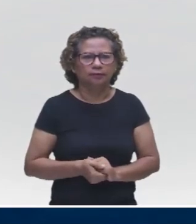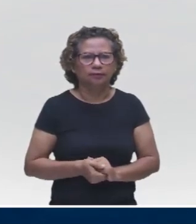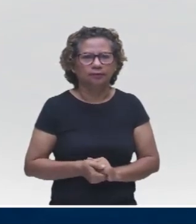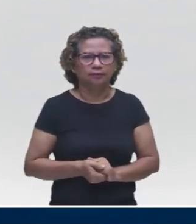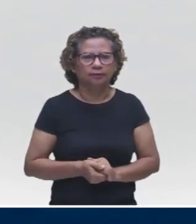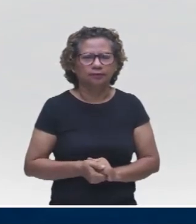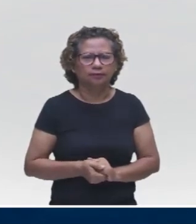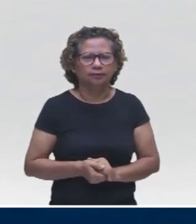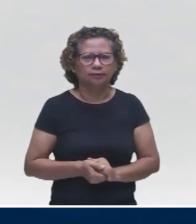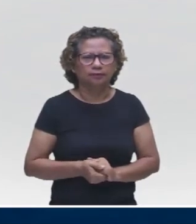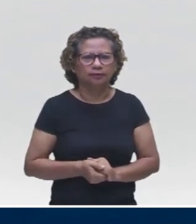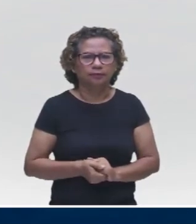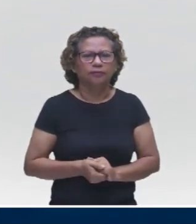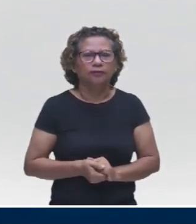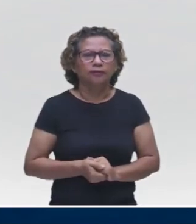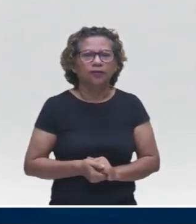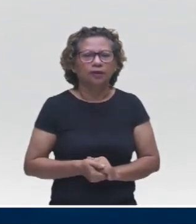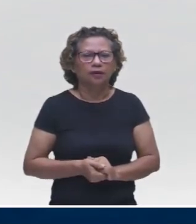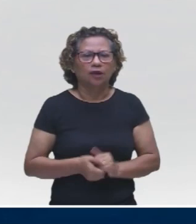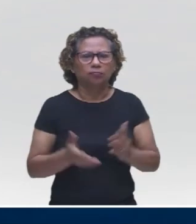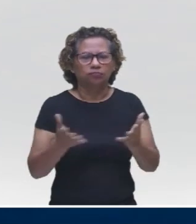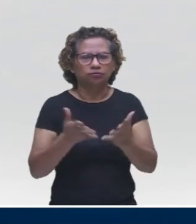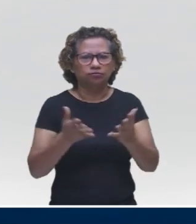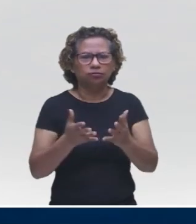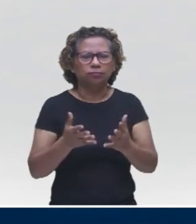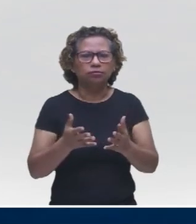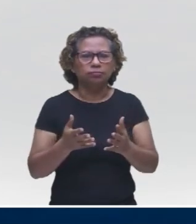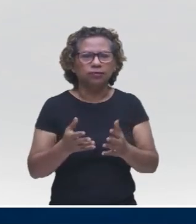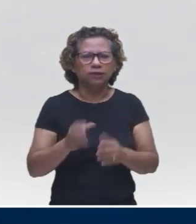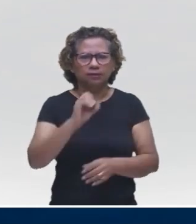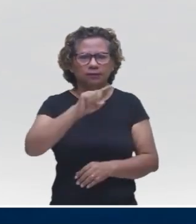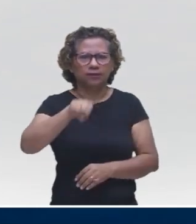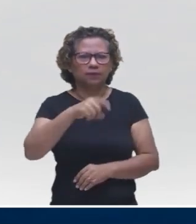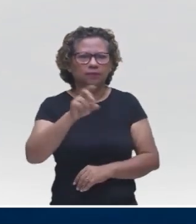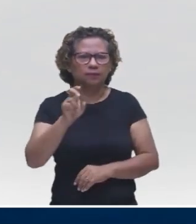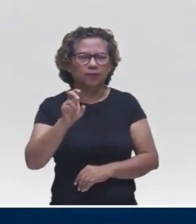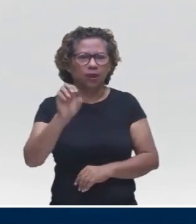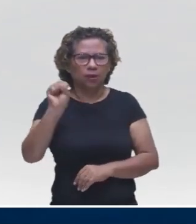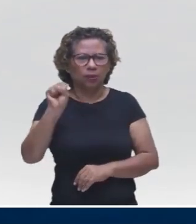Agora, vamos calcular a raiz. Para calcular a raiz,